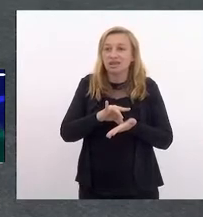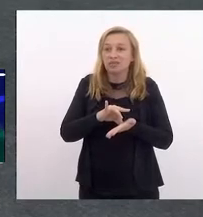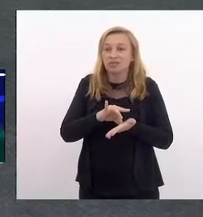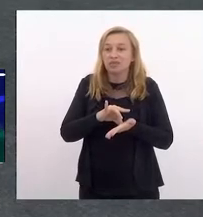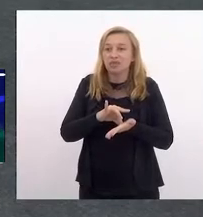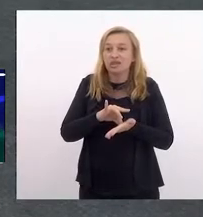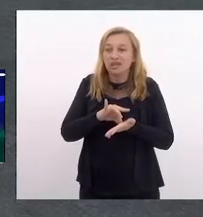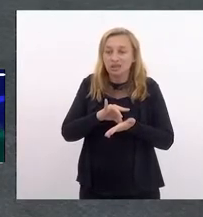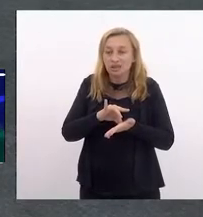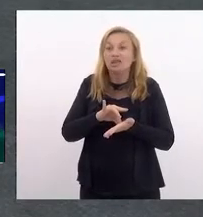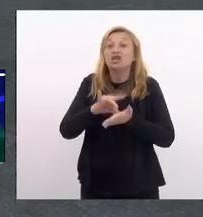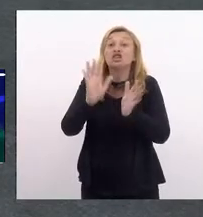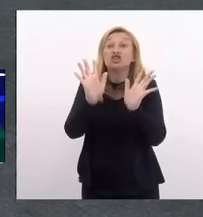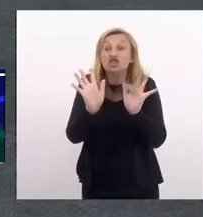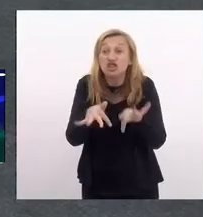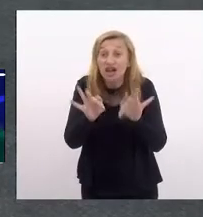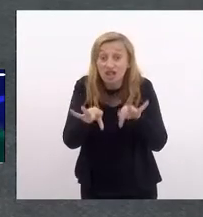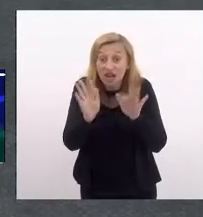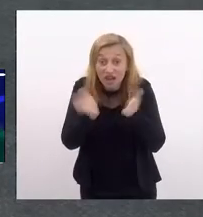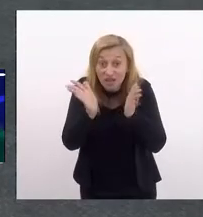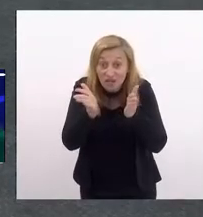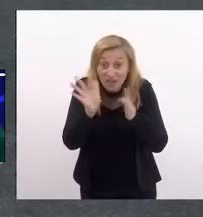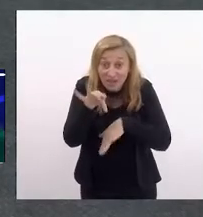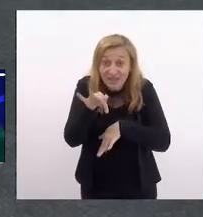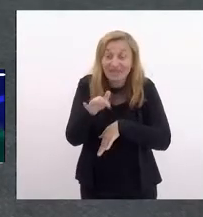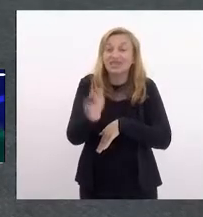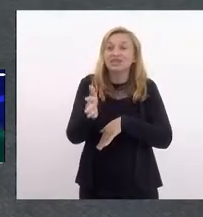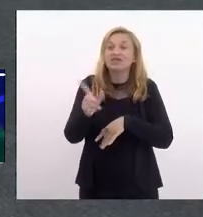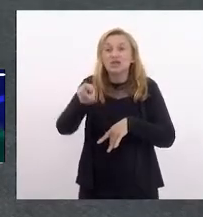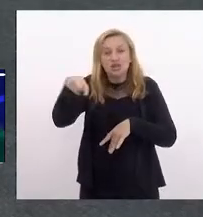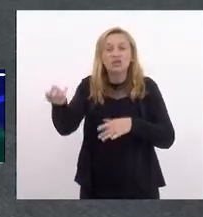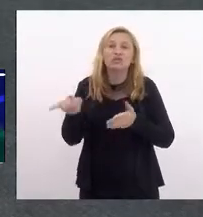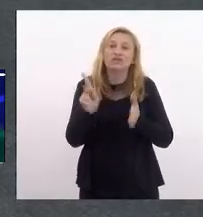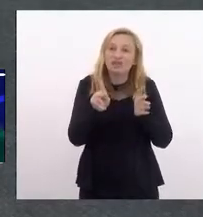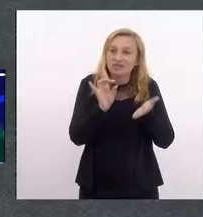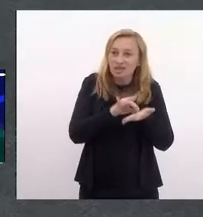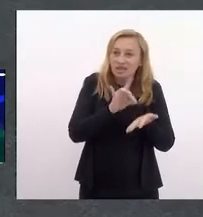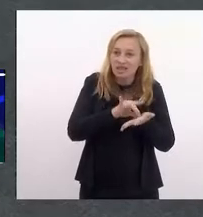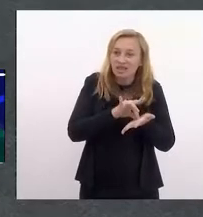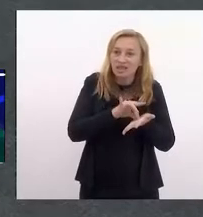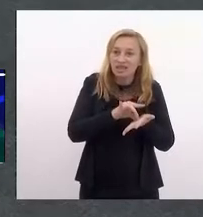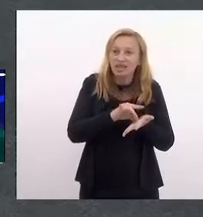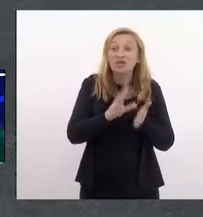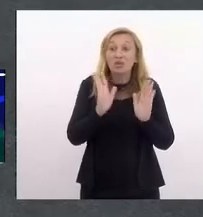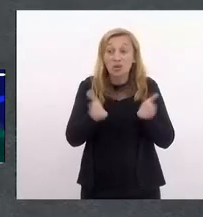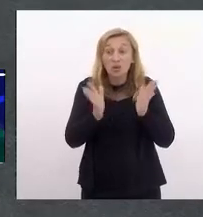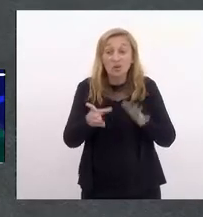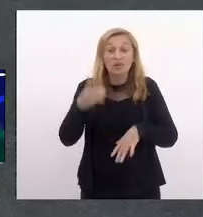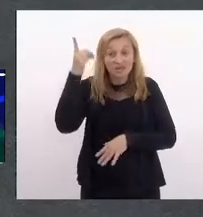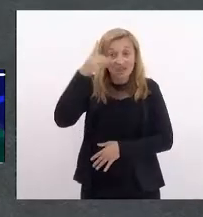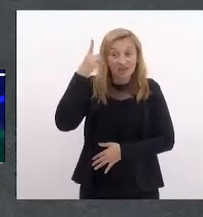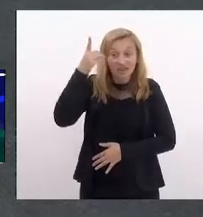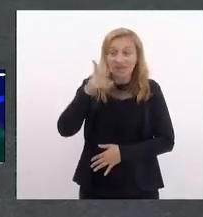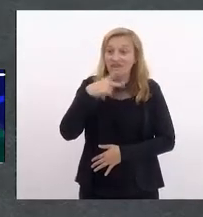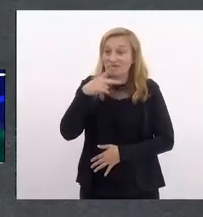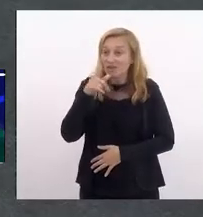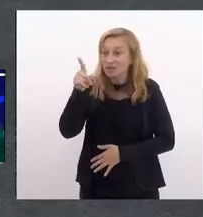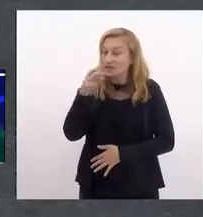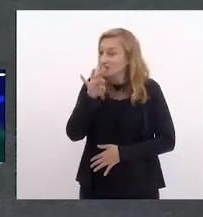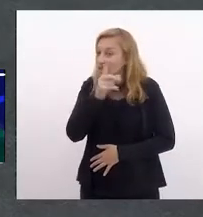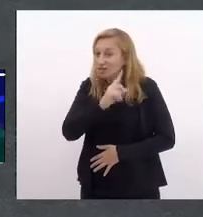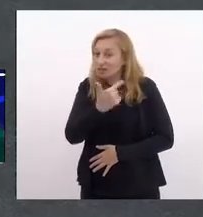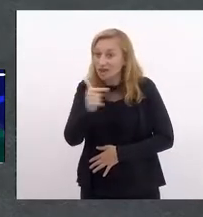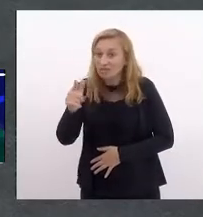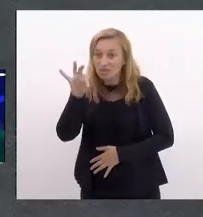vamo encerrar por onde comprar o presente e outra verdade hoje o deputado que falou que não tem